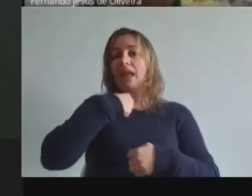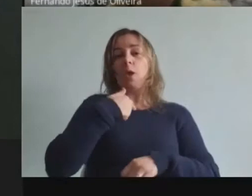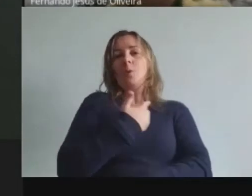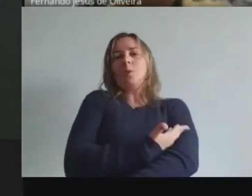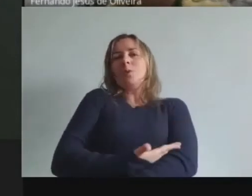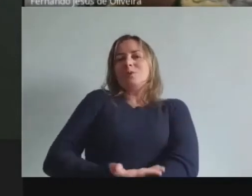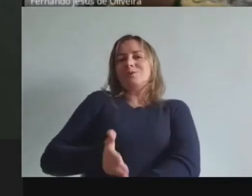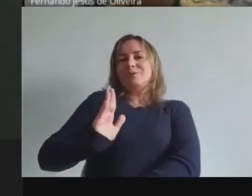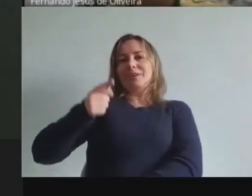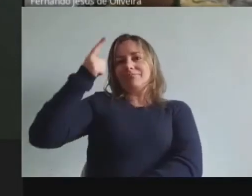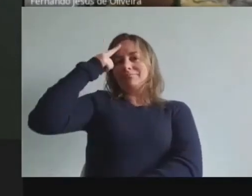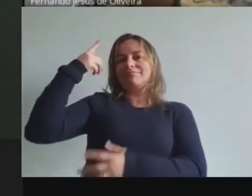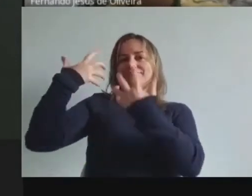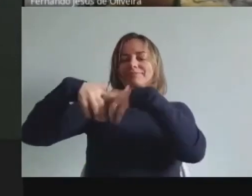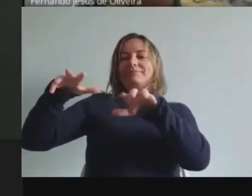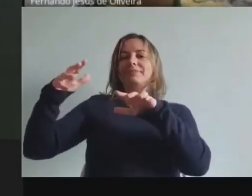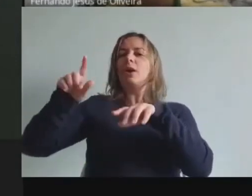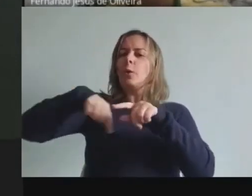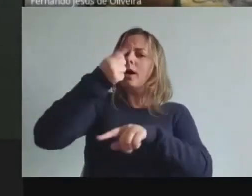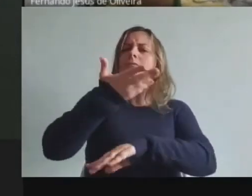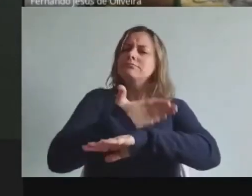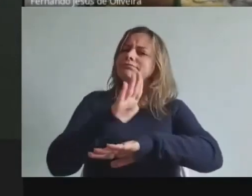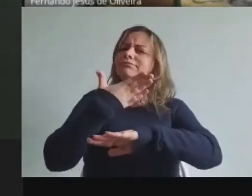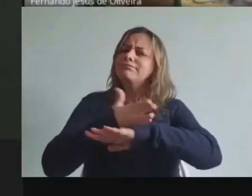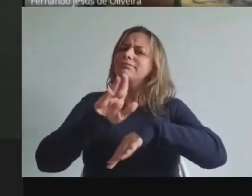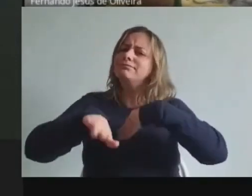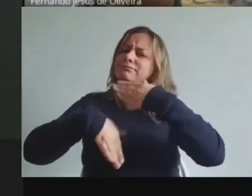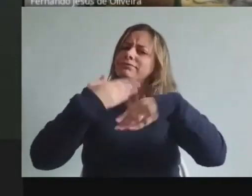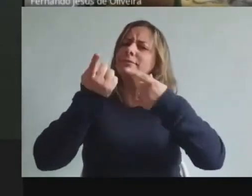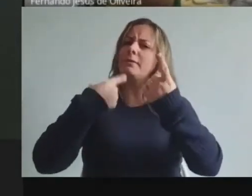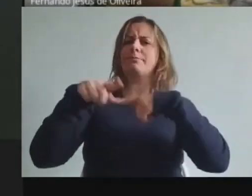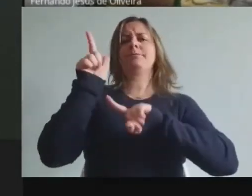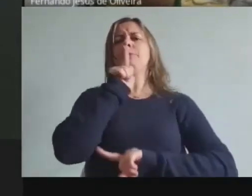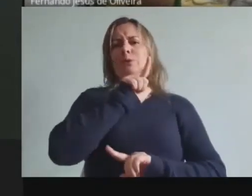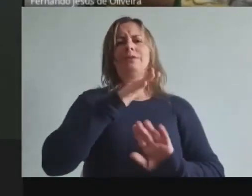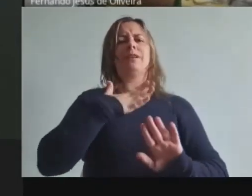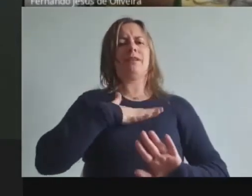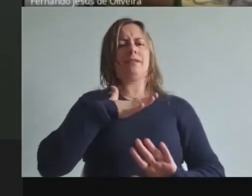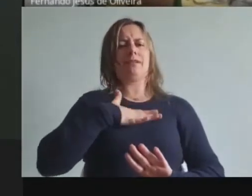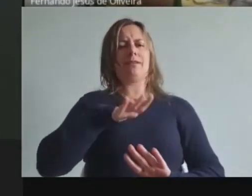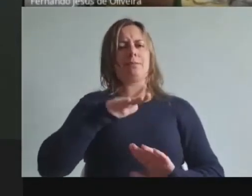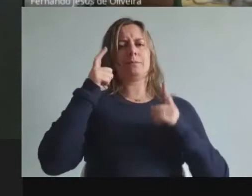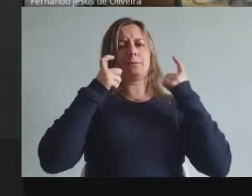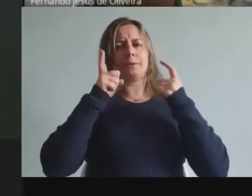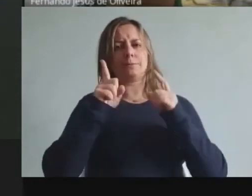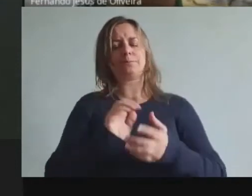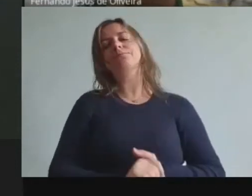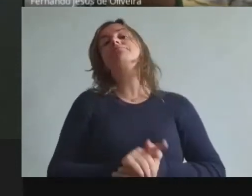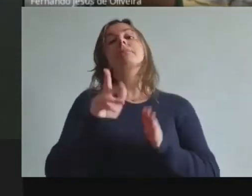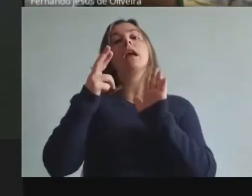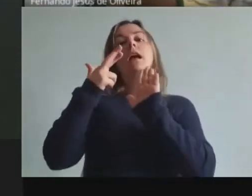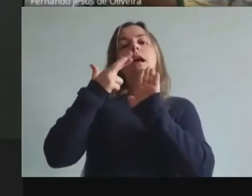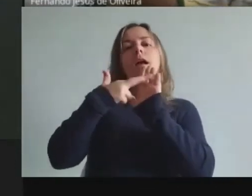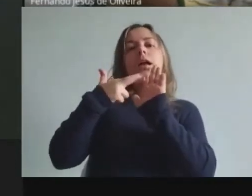eu faço, né? Mas com a prática isso acontece, tá? Preocupa não. Então, eu vou dar uma regra prática para vocês